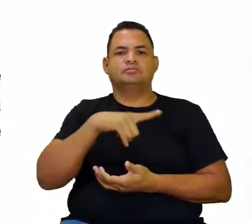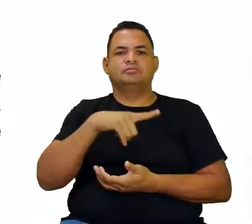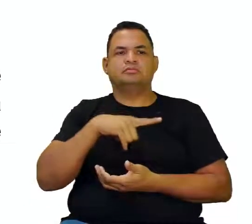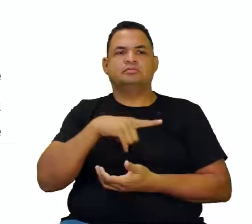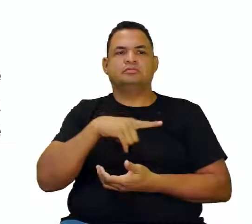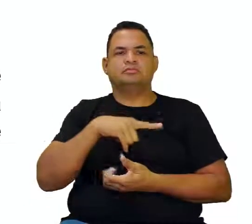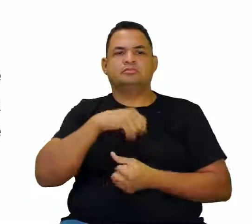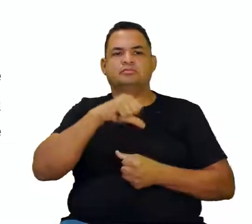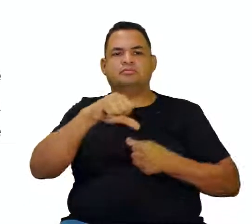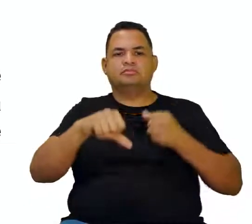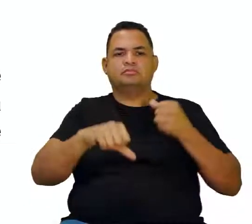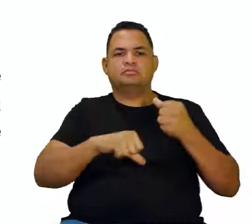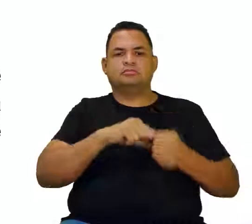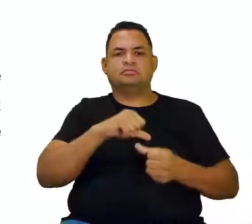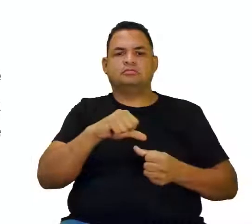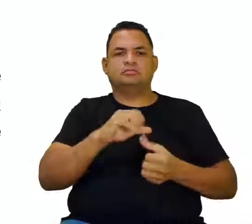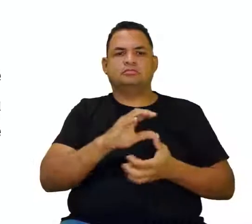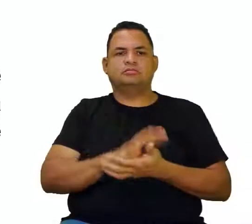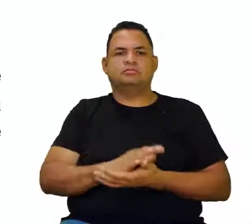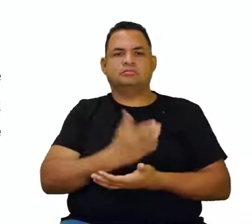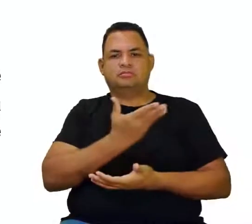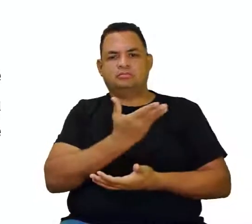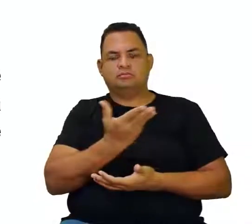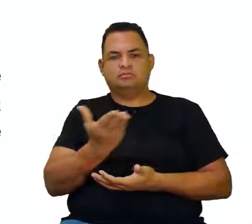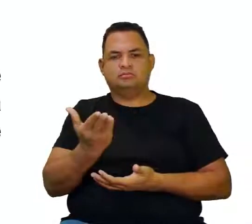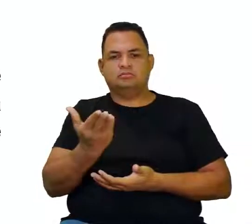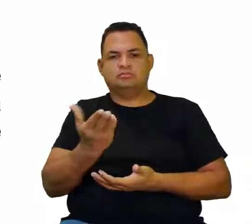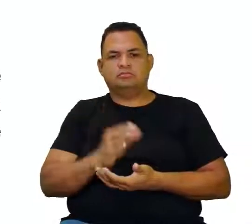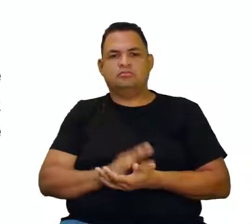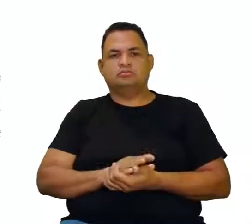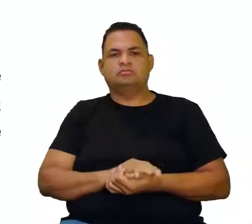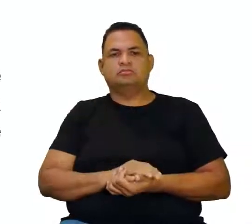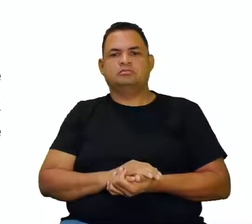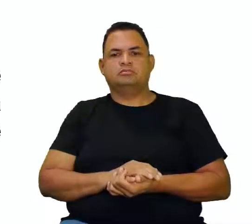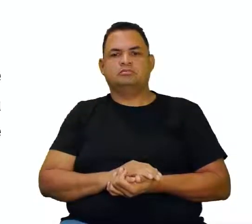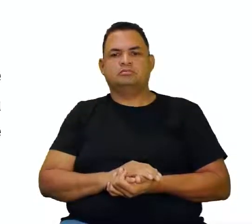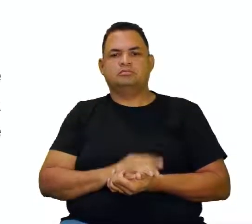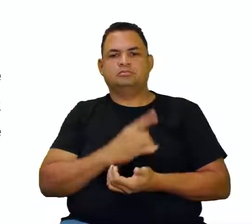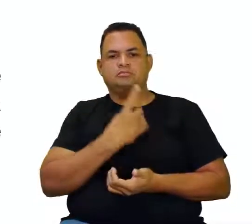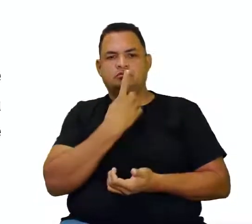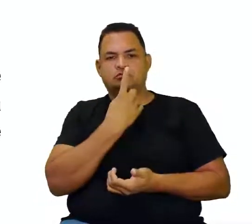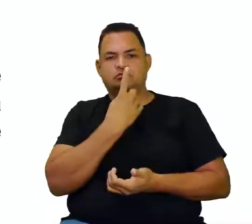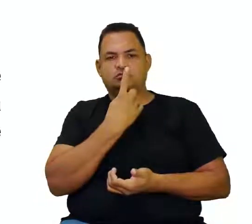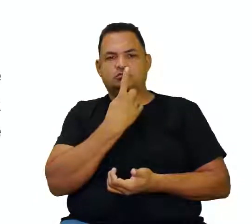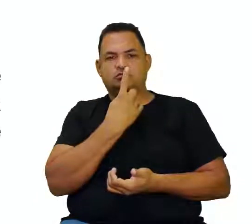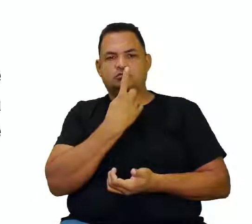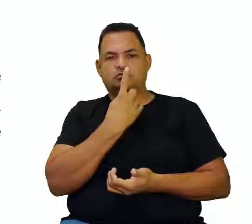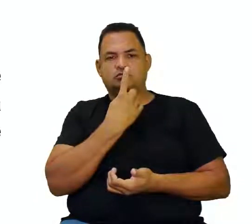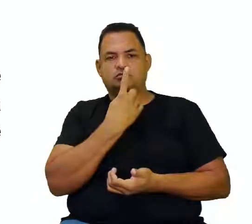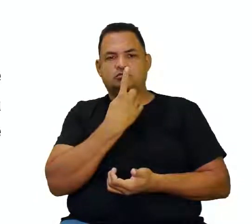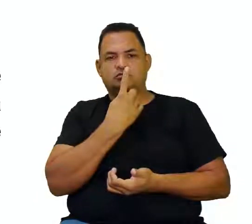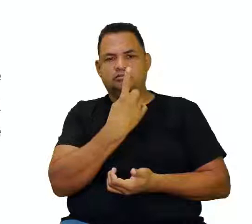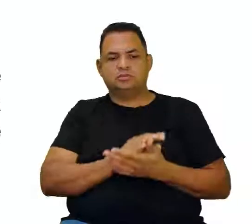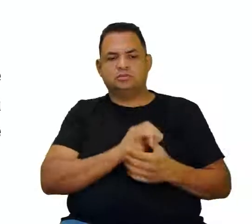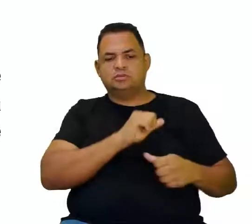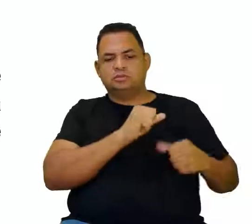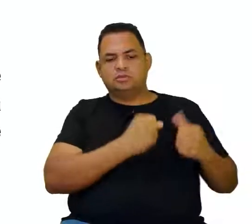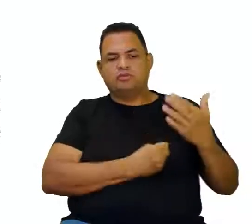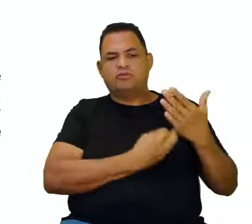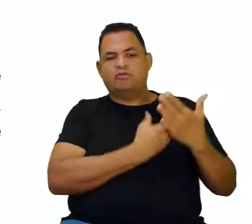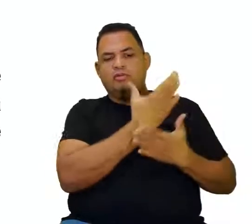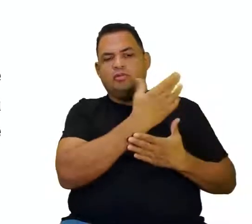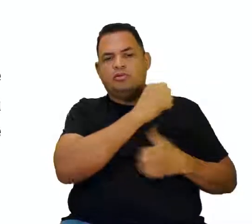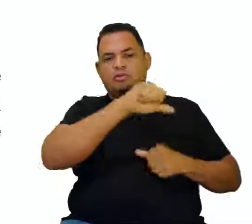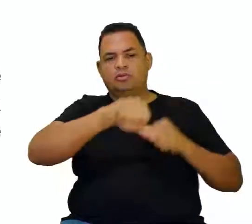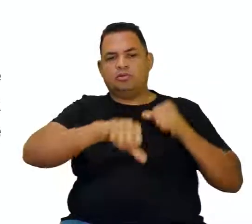vapor de água para água líquida? Nós temos aqui, ó, do processo 1, quando a gente sai do vapor de água e